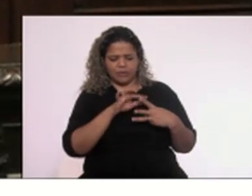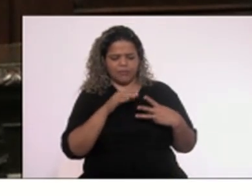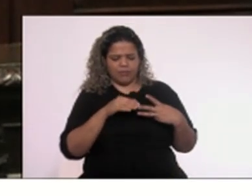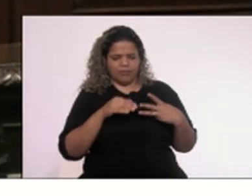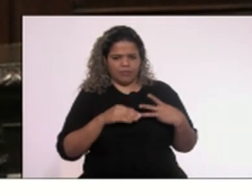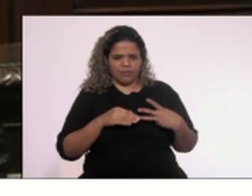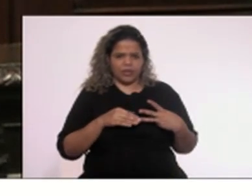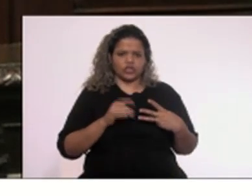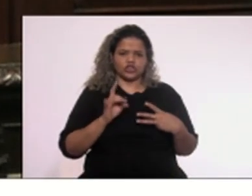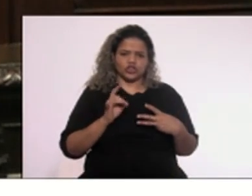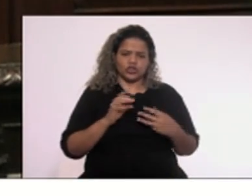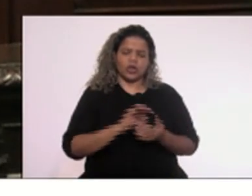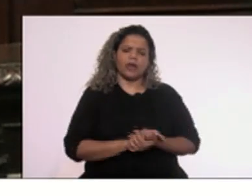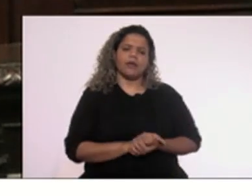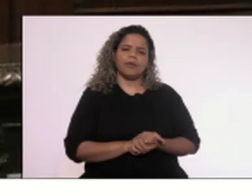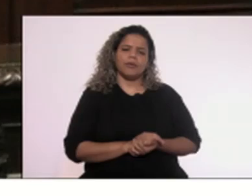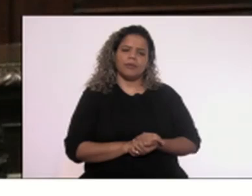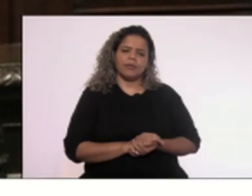específicos, quero apenas,